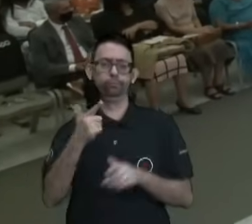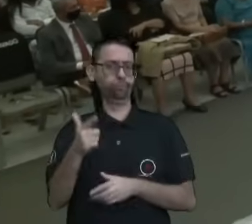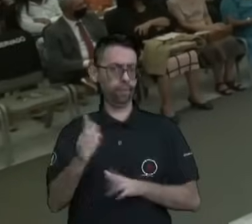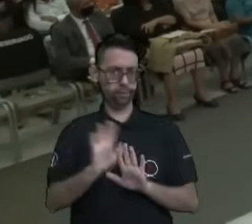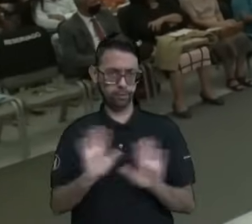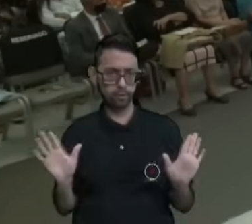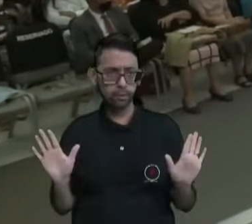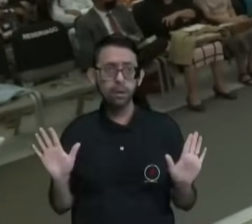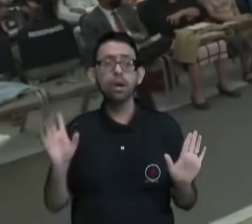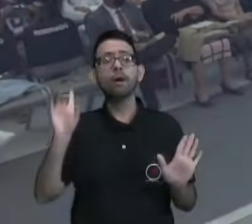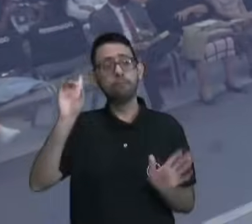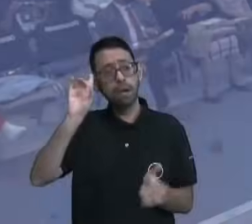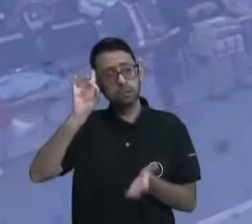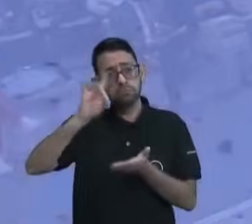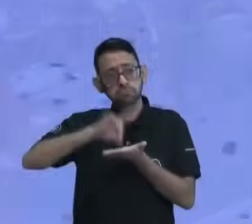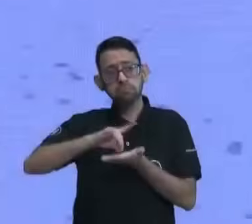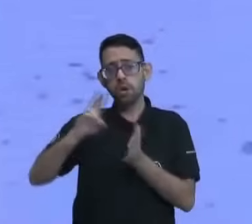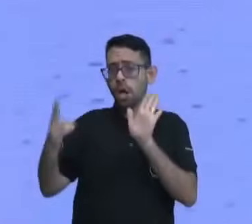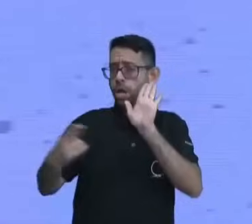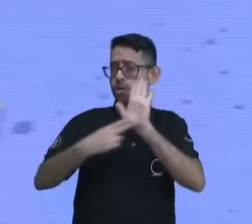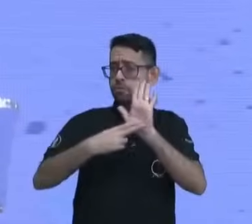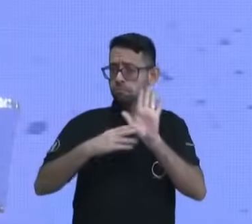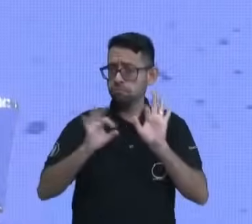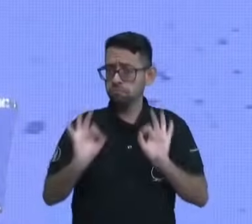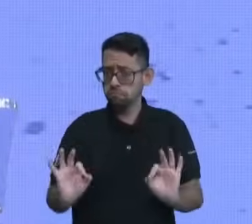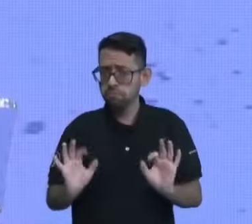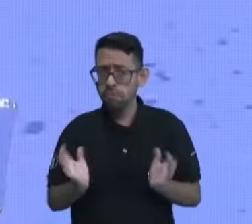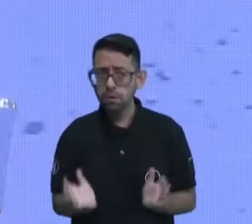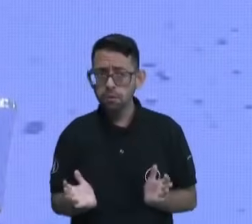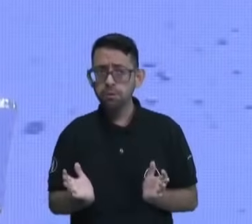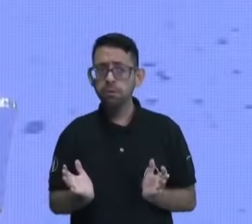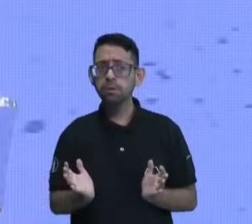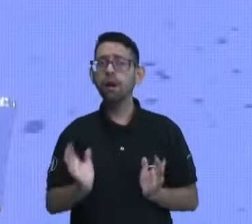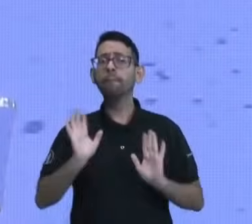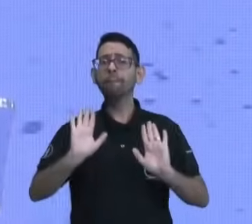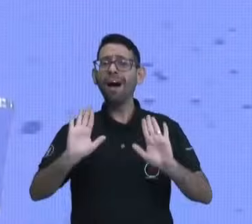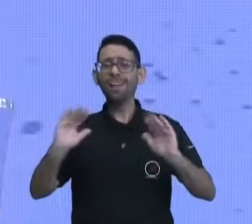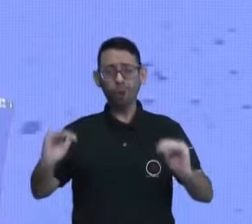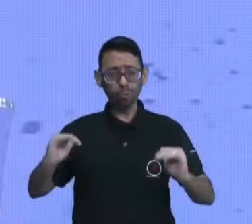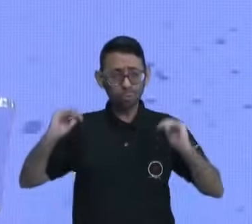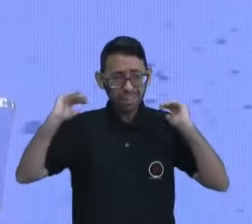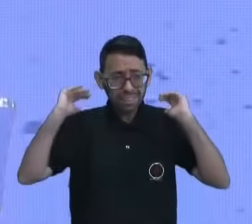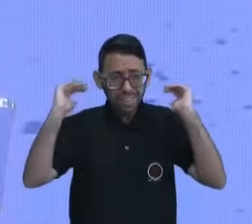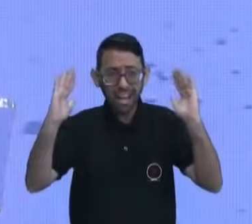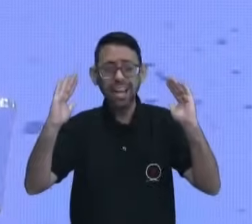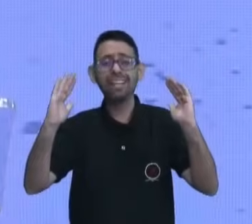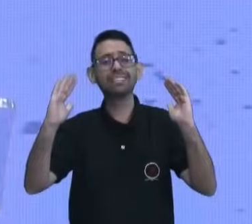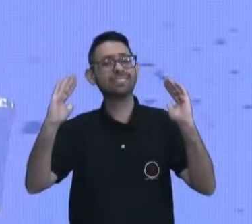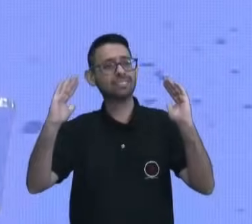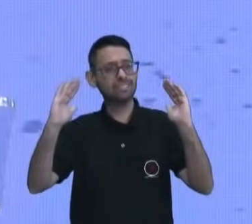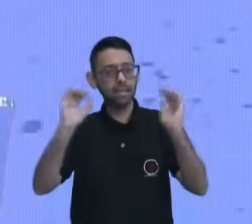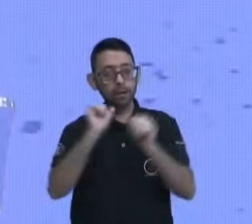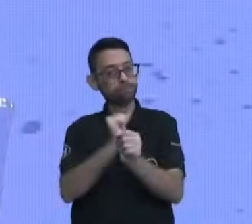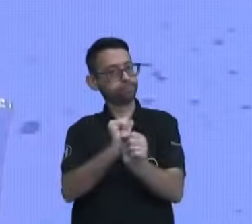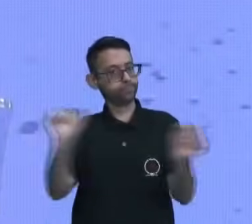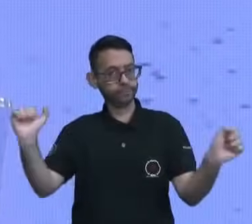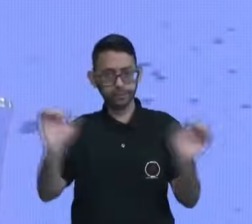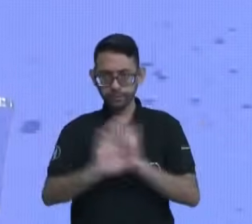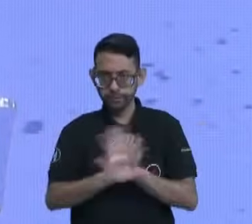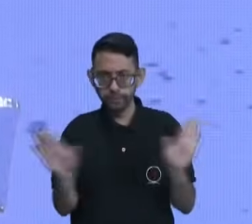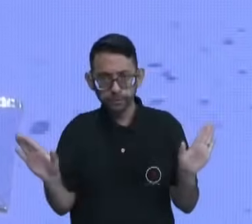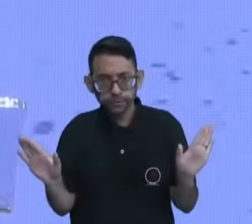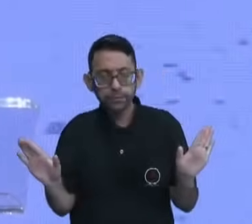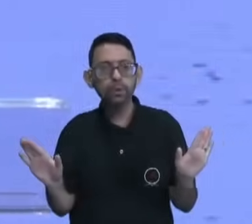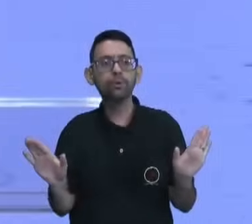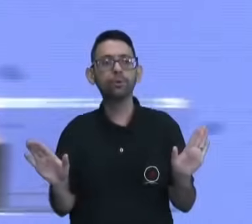fato e eu tô reconhecendo mas mais autoridade que pastor não porque isso é um princípio e eu vou tratar mais